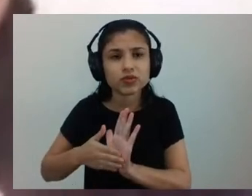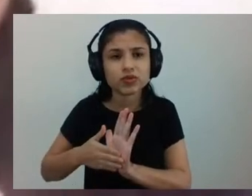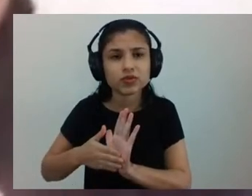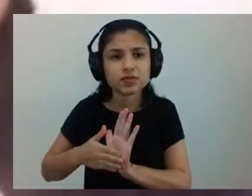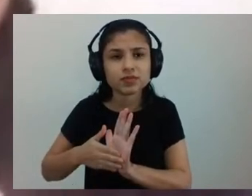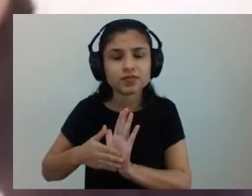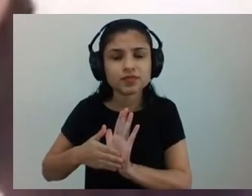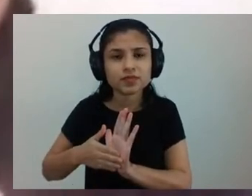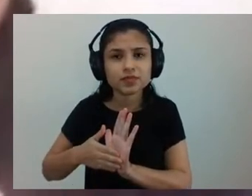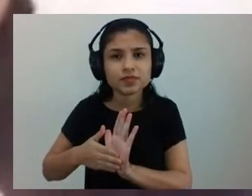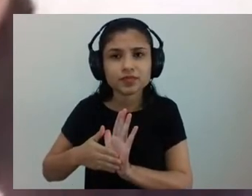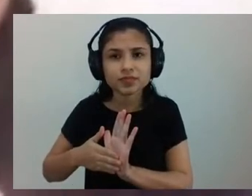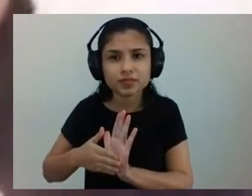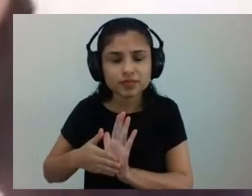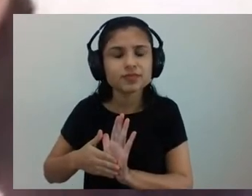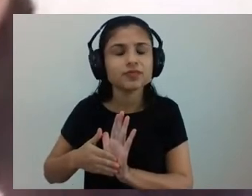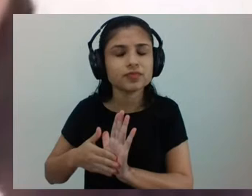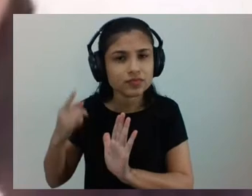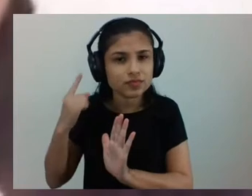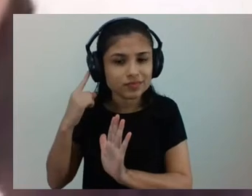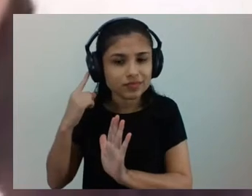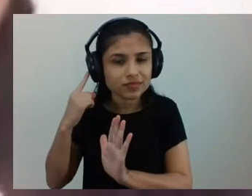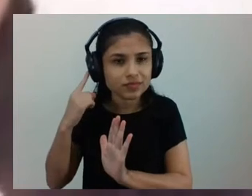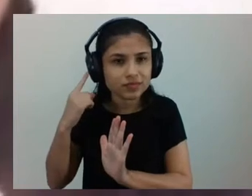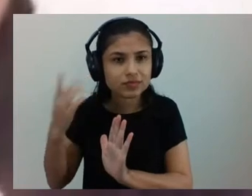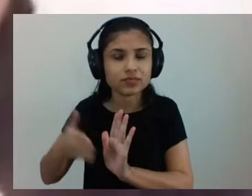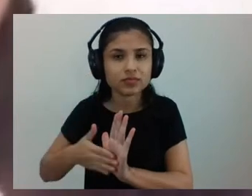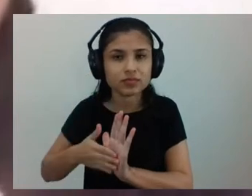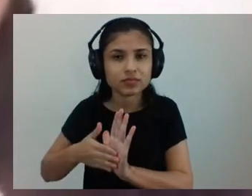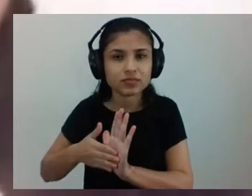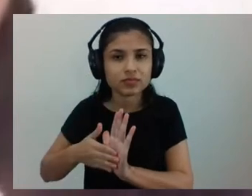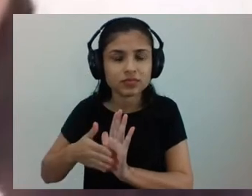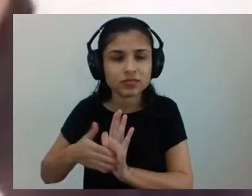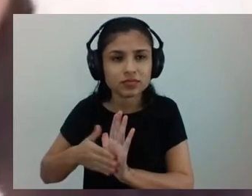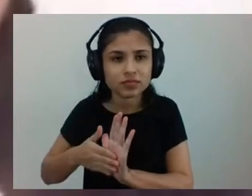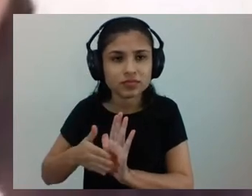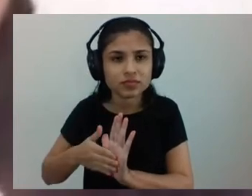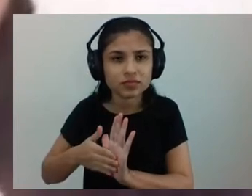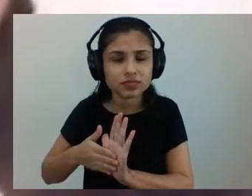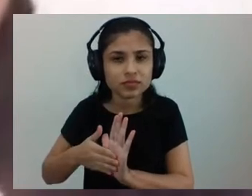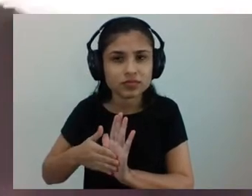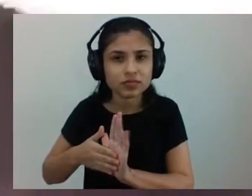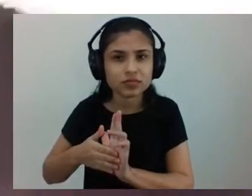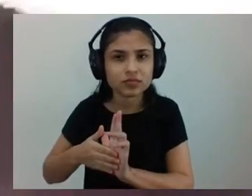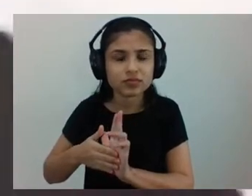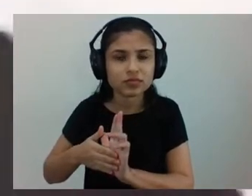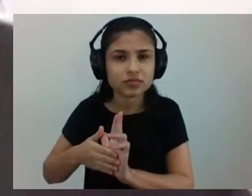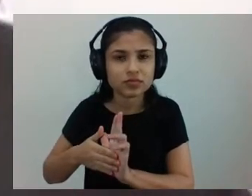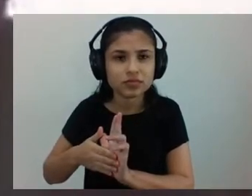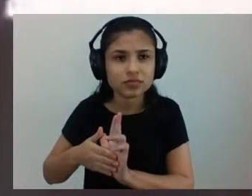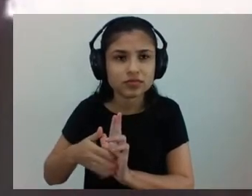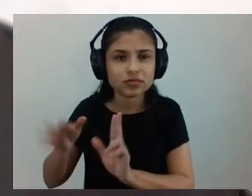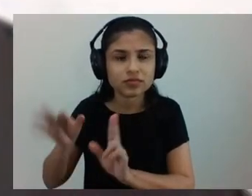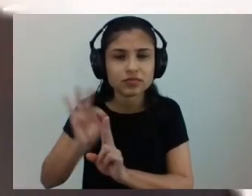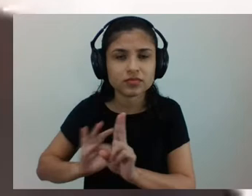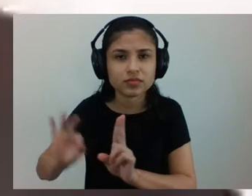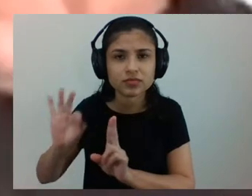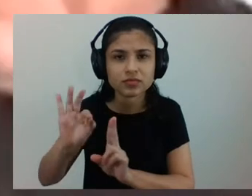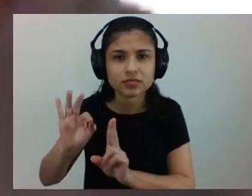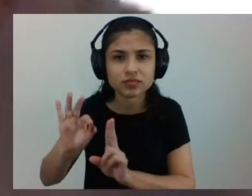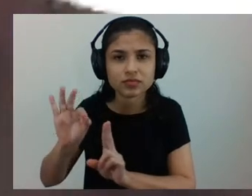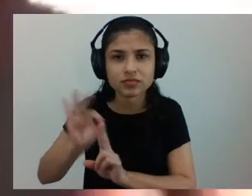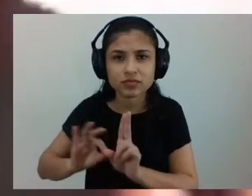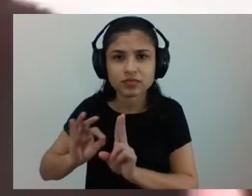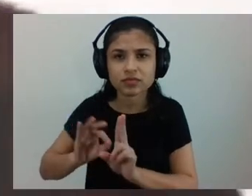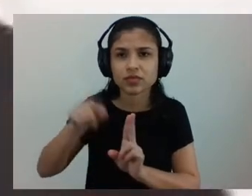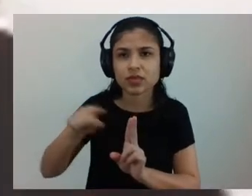alguns projetos como o fiscal e de ação, trazer crianças lá fora para conhecer a universidade. Para quem nunca entrou aqui,